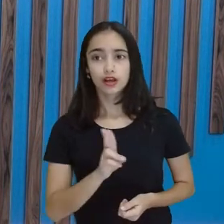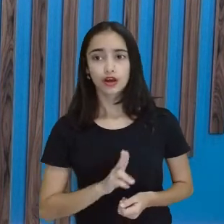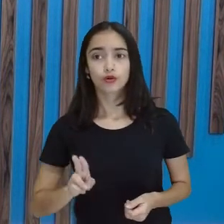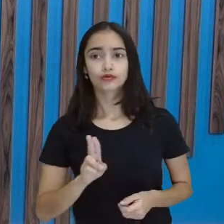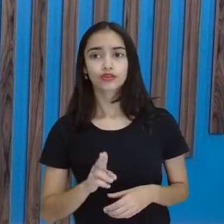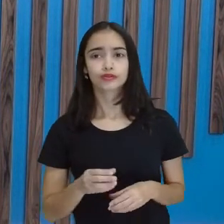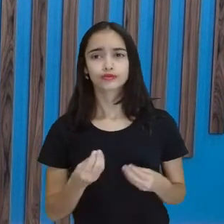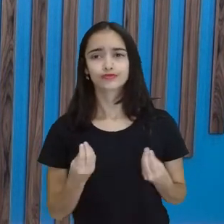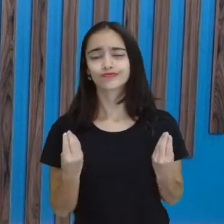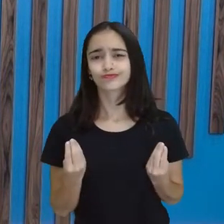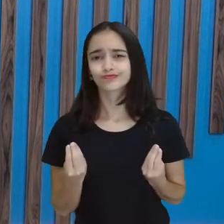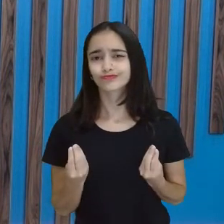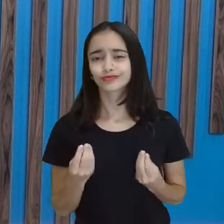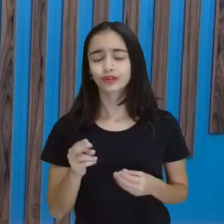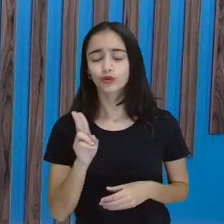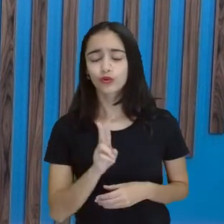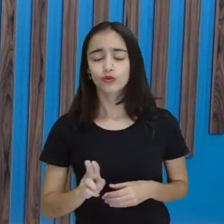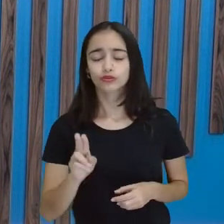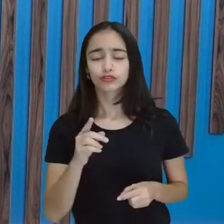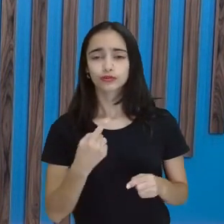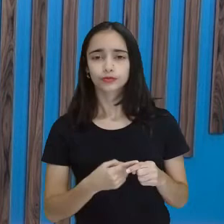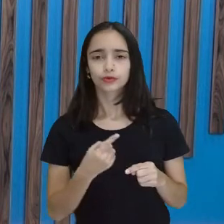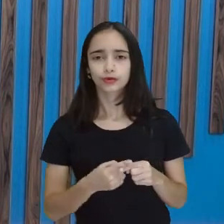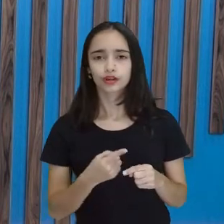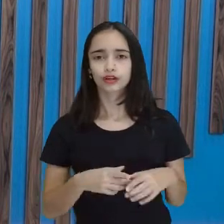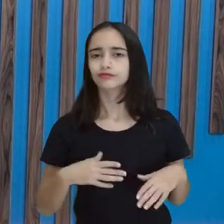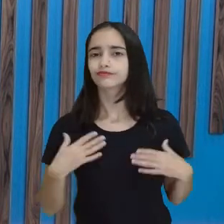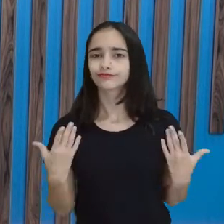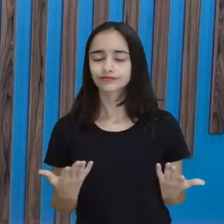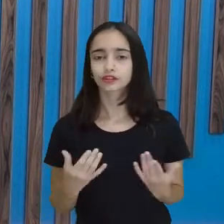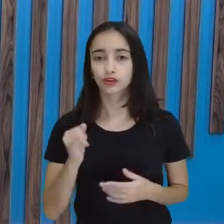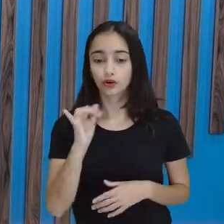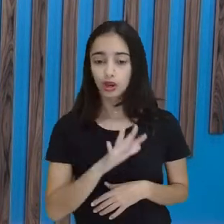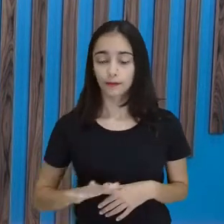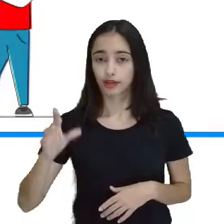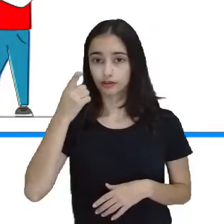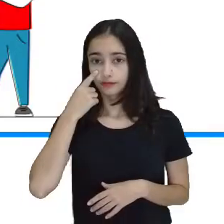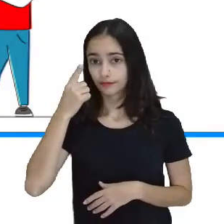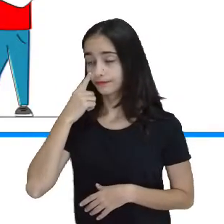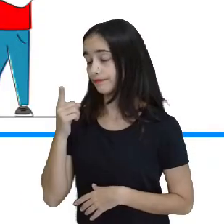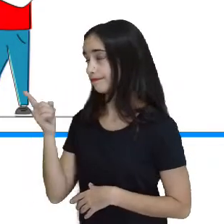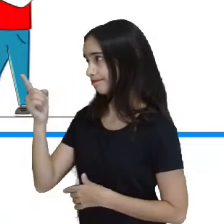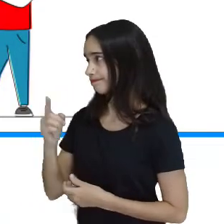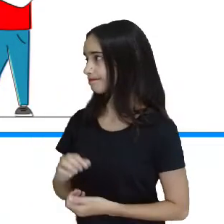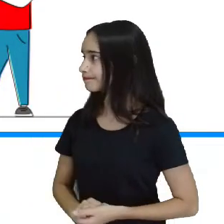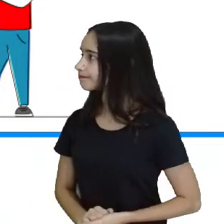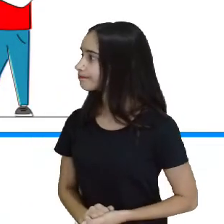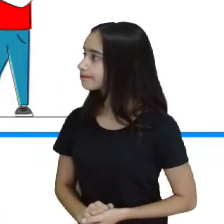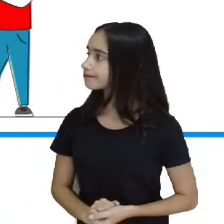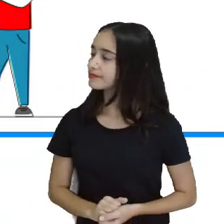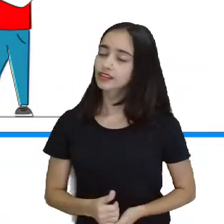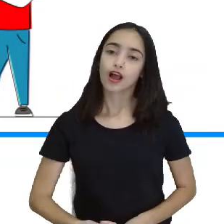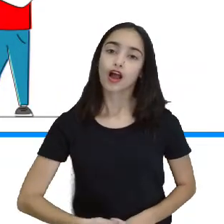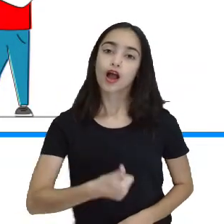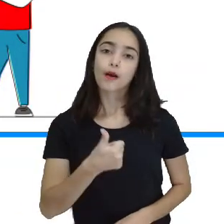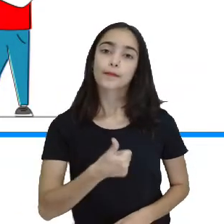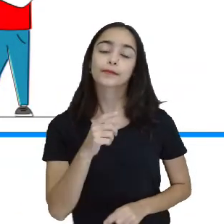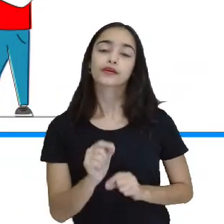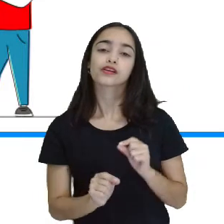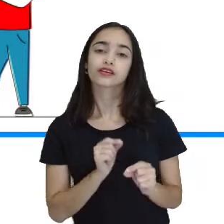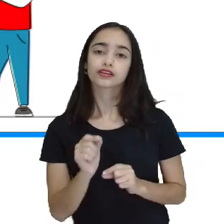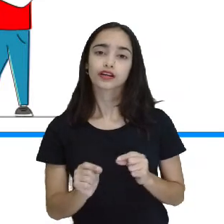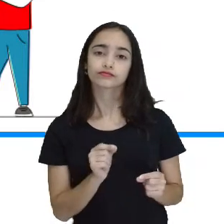tudo organizado, para que facilite a leitura, a comunicação da pessoa que vai ler.